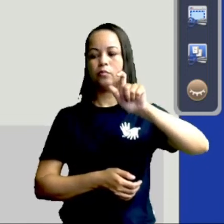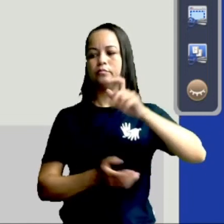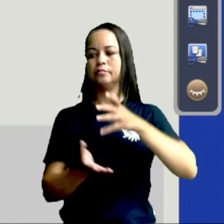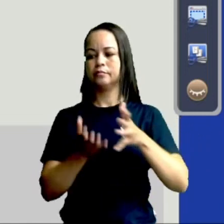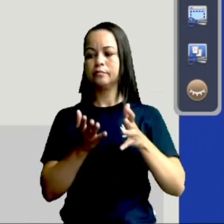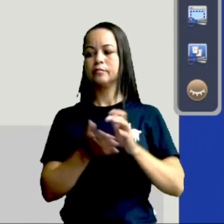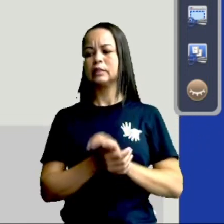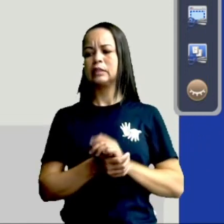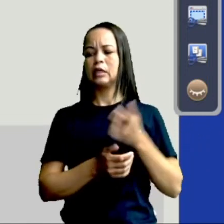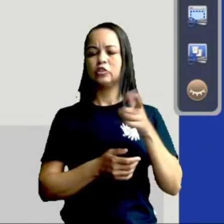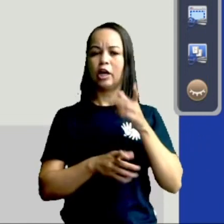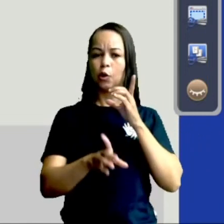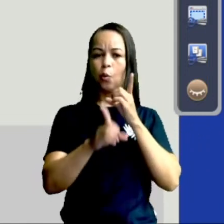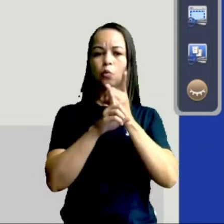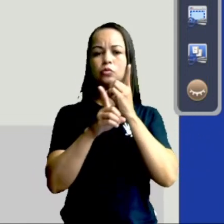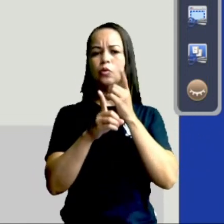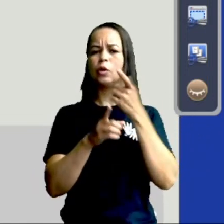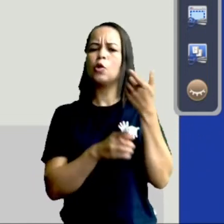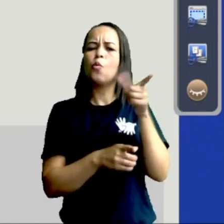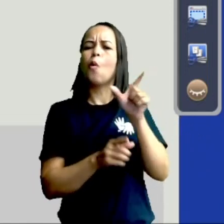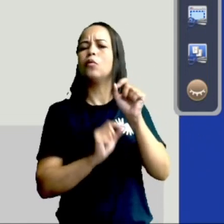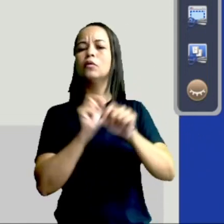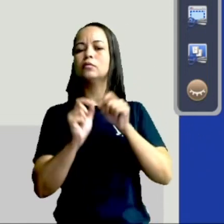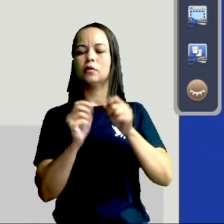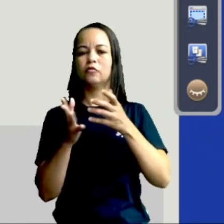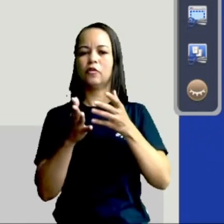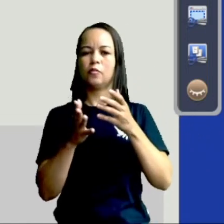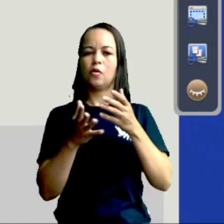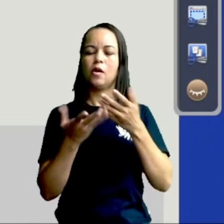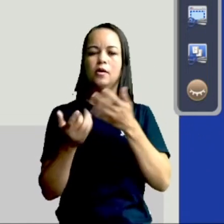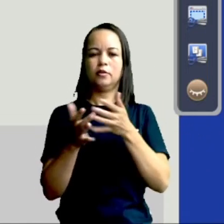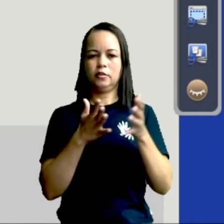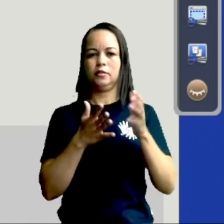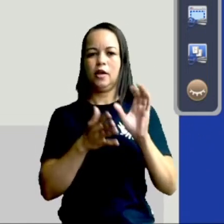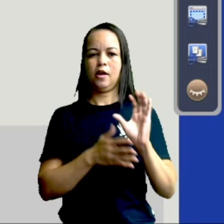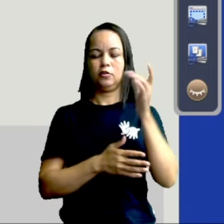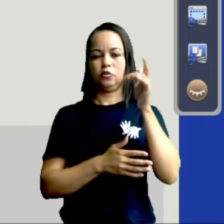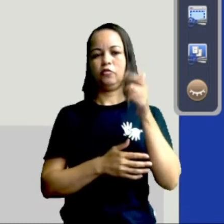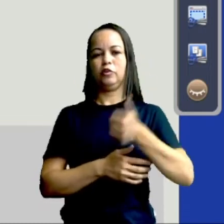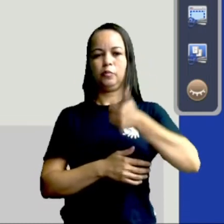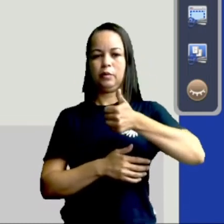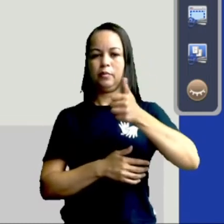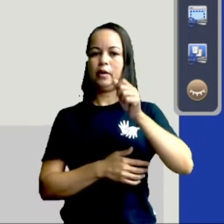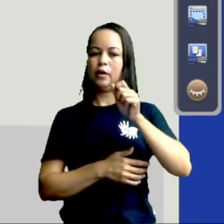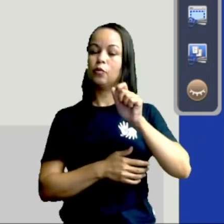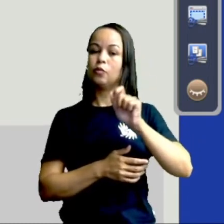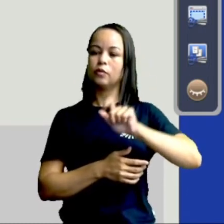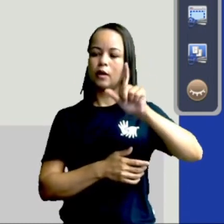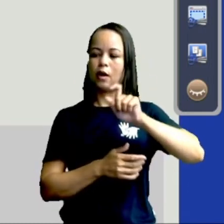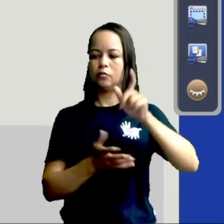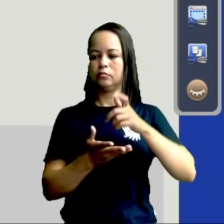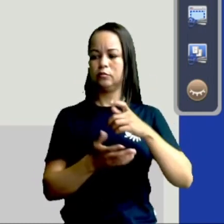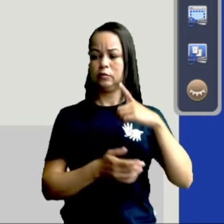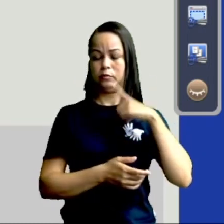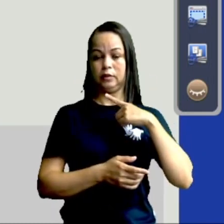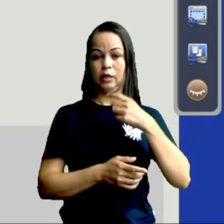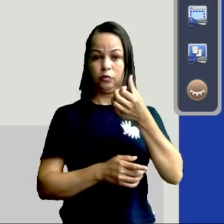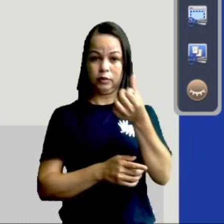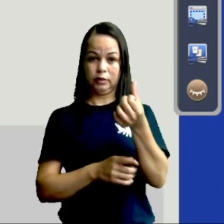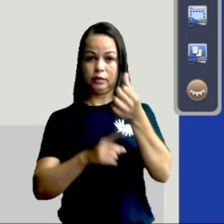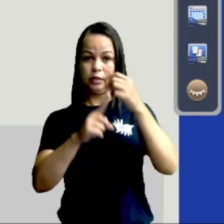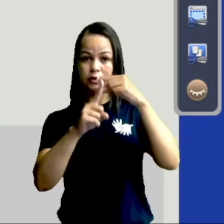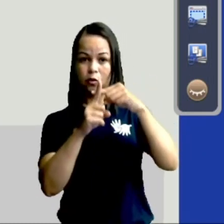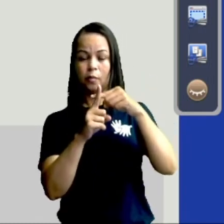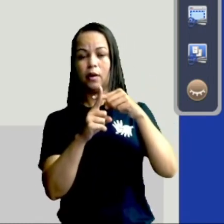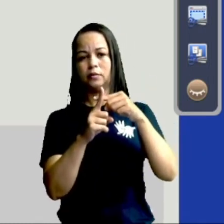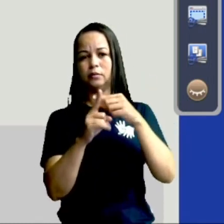E o outro? Então, bora lá resolver essa equação do primeiro grau? Então, começamos eliminando o 6. Não tem o 6 somando? Para tirar com